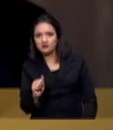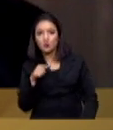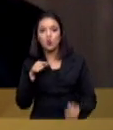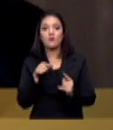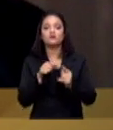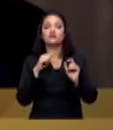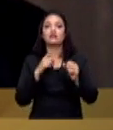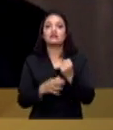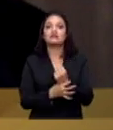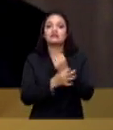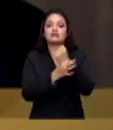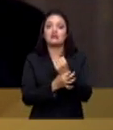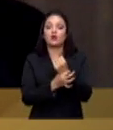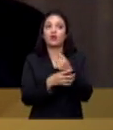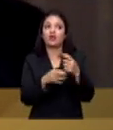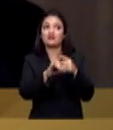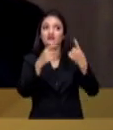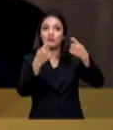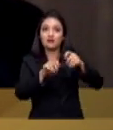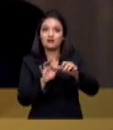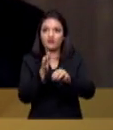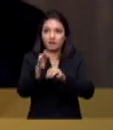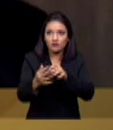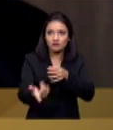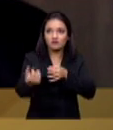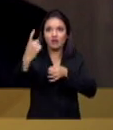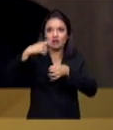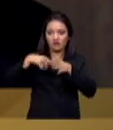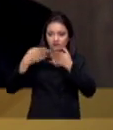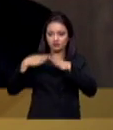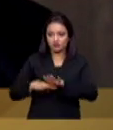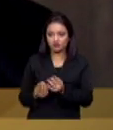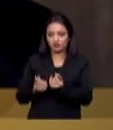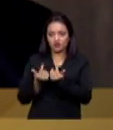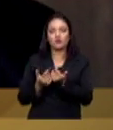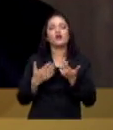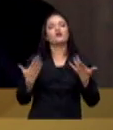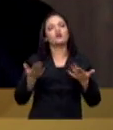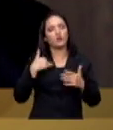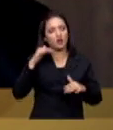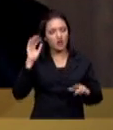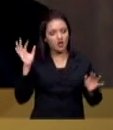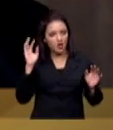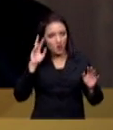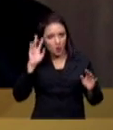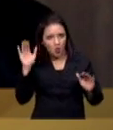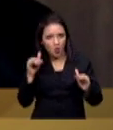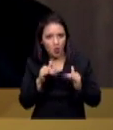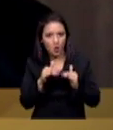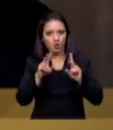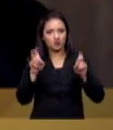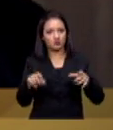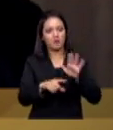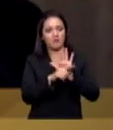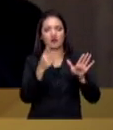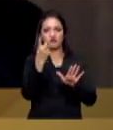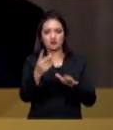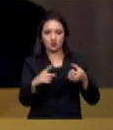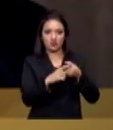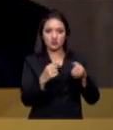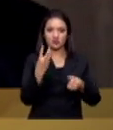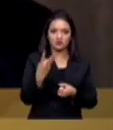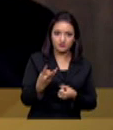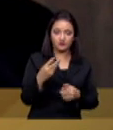assegurar o ressarcimento à pessoa jurídica. Portanto, acompanho em relação ao parágrafo 2º do artigo 1º, ao